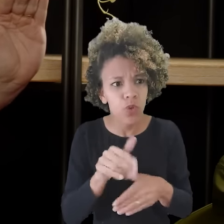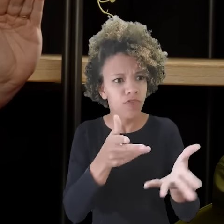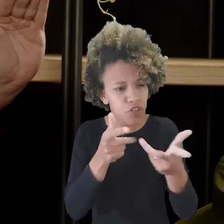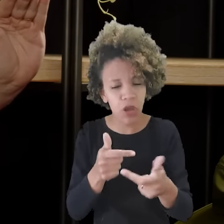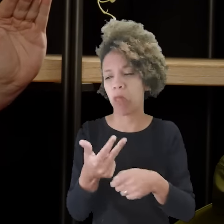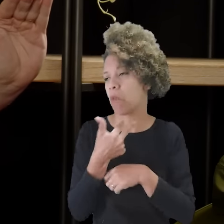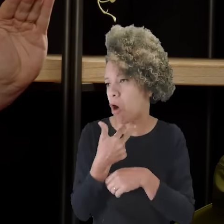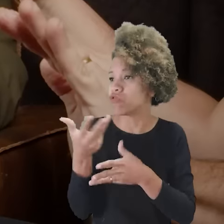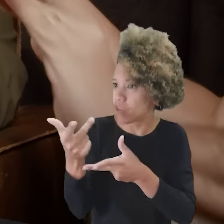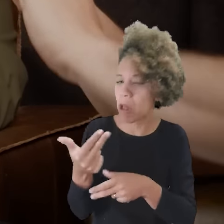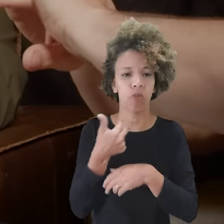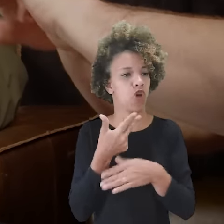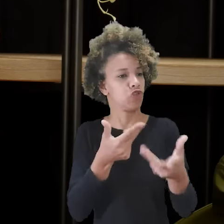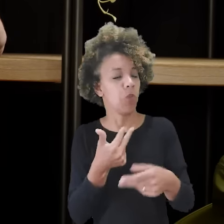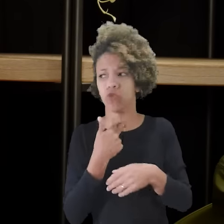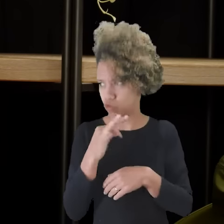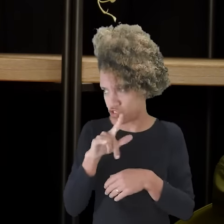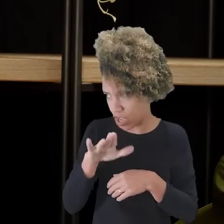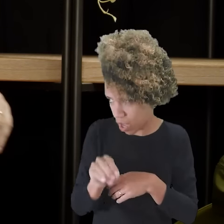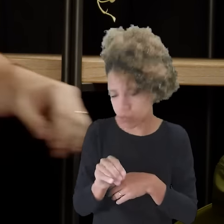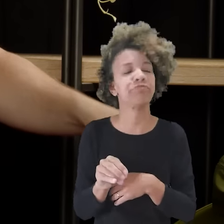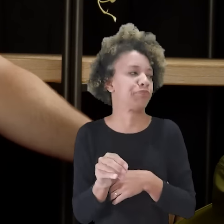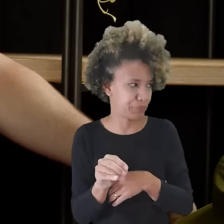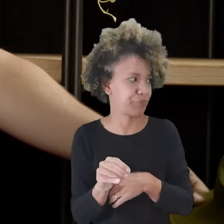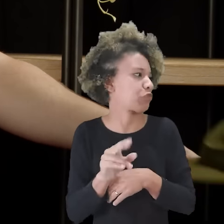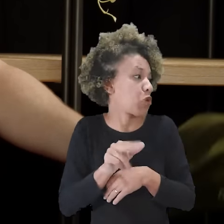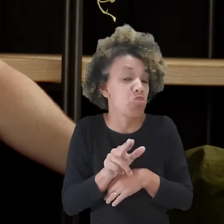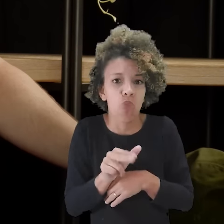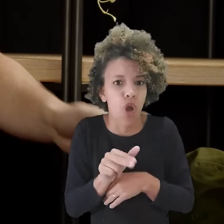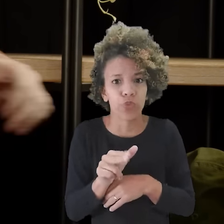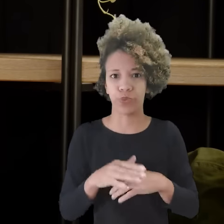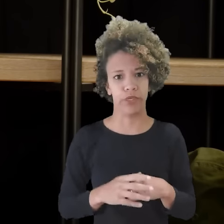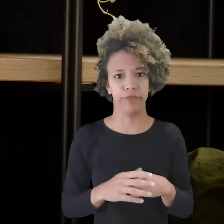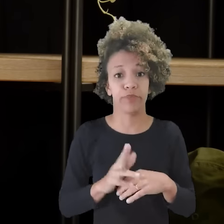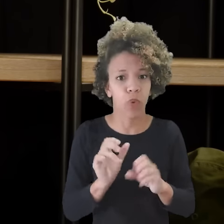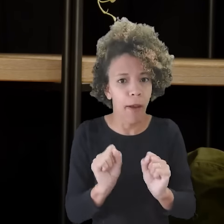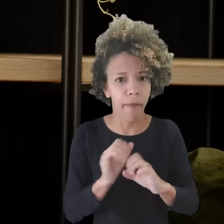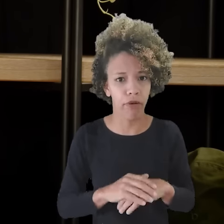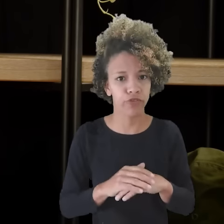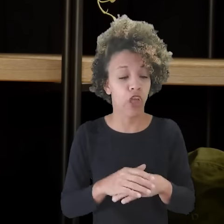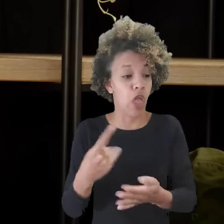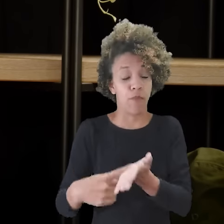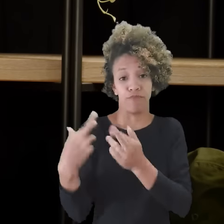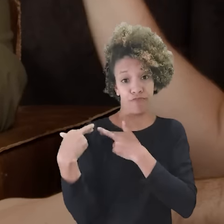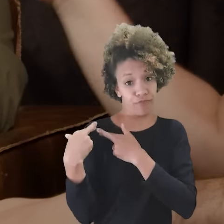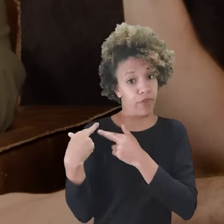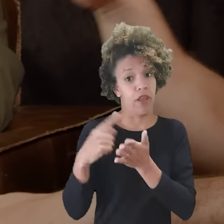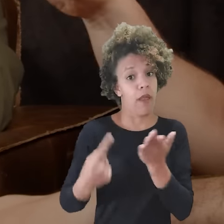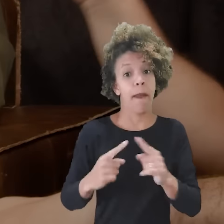nunca pode o Tiago Não pode nunca pode é o Tiago eu vou falar para você o Thiago Ventura o cara que tem a maior agenda do Brasil